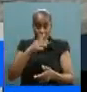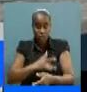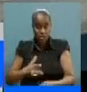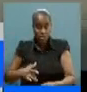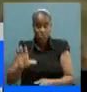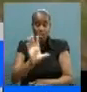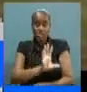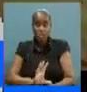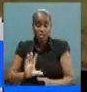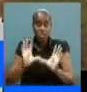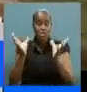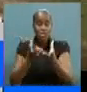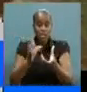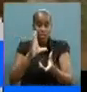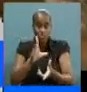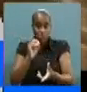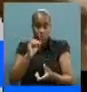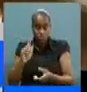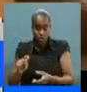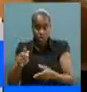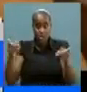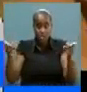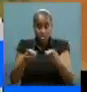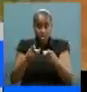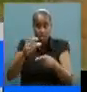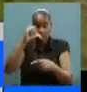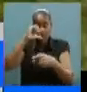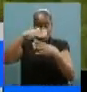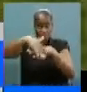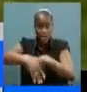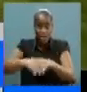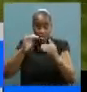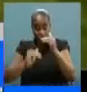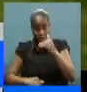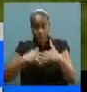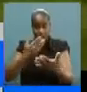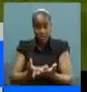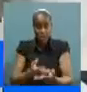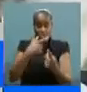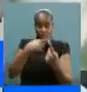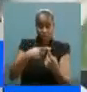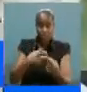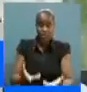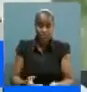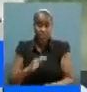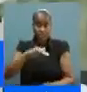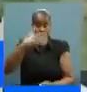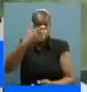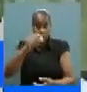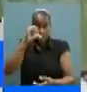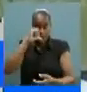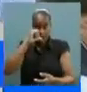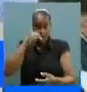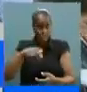Agricultura, José Teixeira, as mini barragens subterrâneas apresentam as seguintes vantagens. Em primeiro lugar, a água não